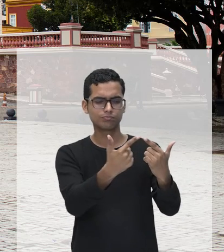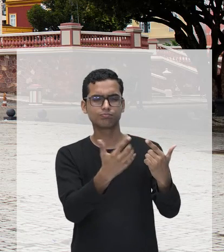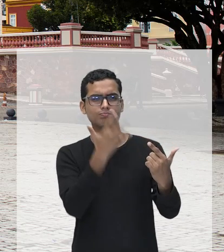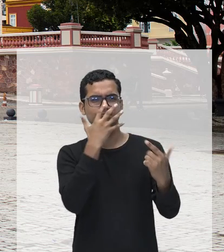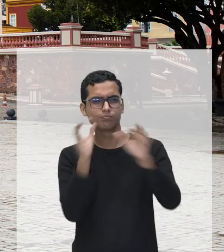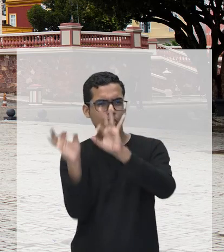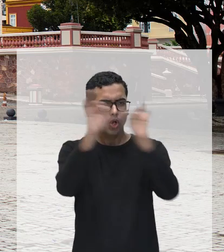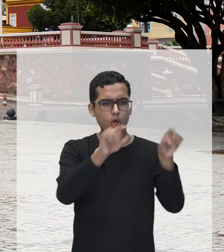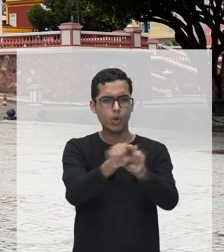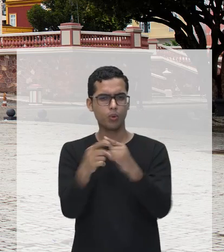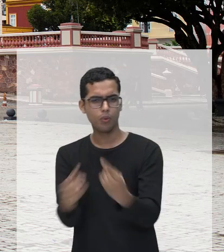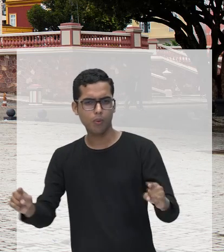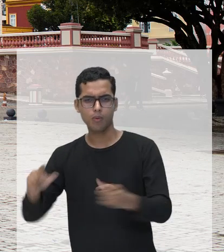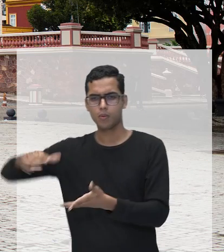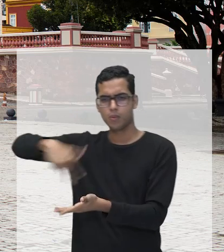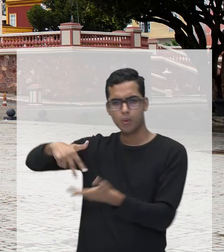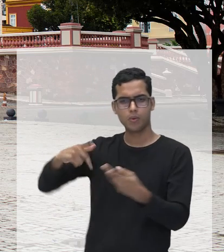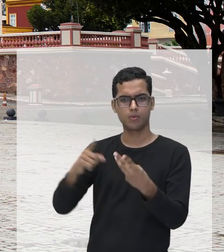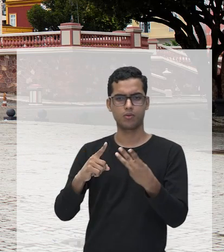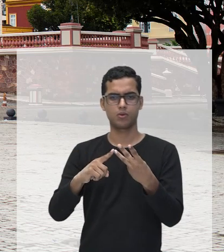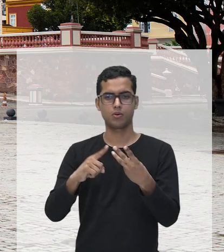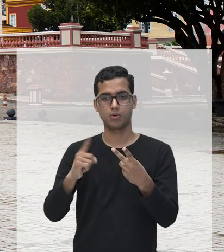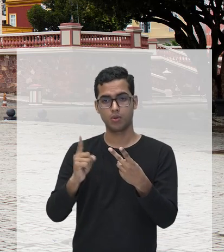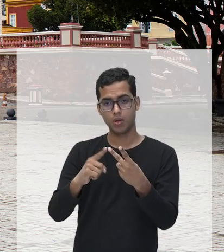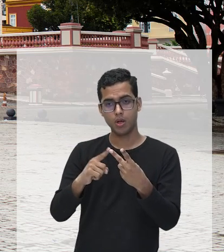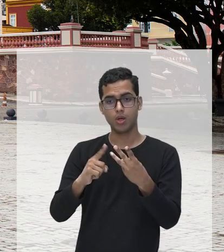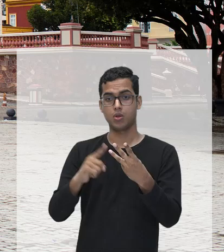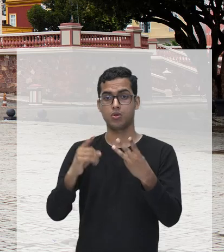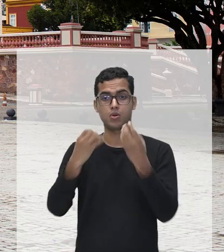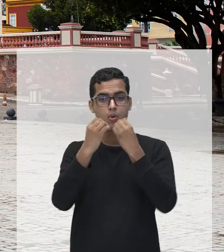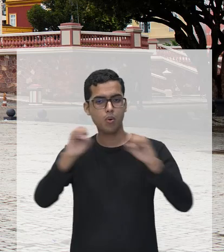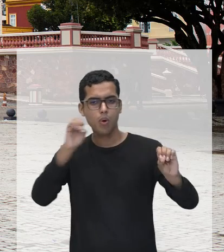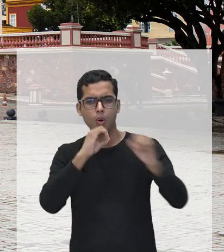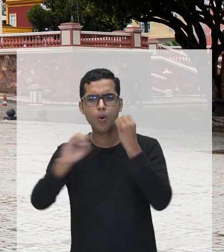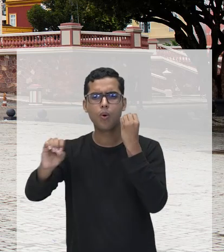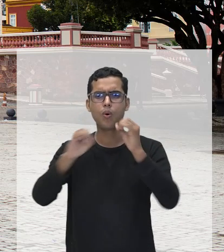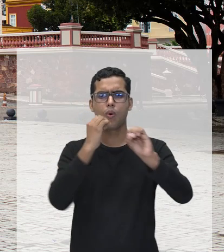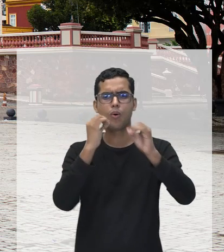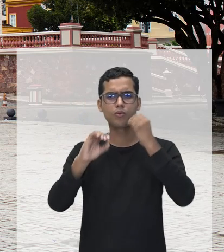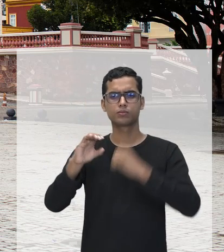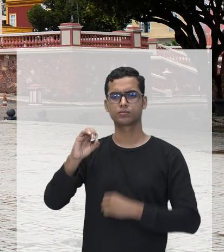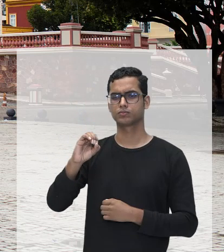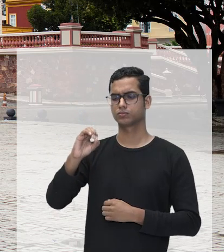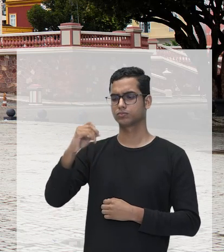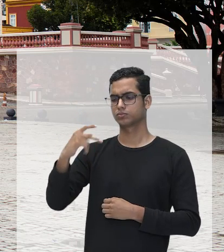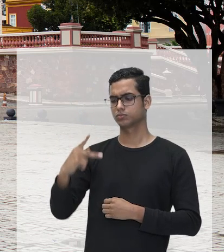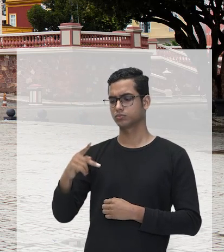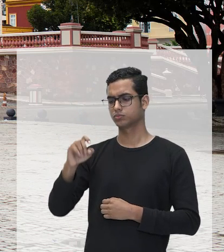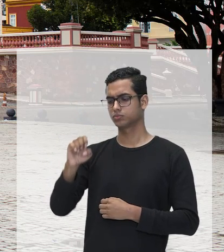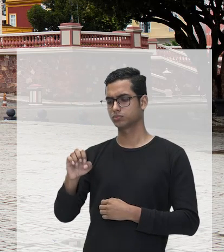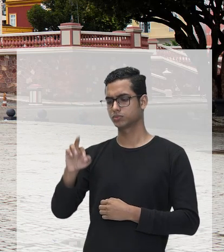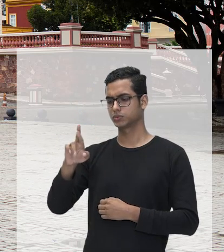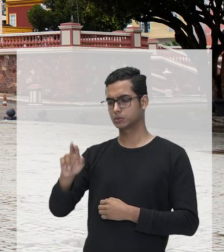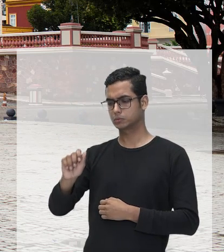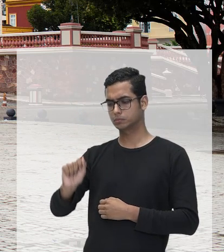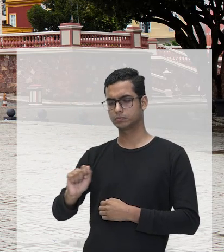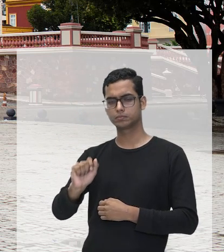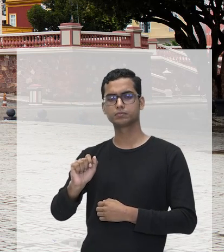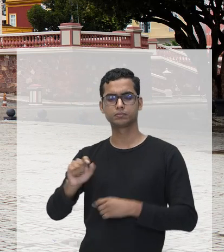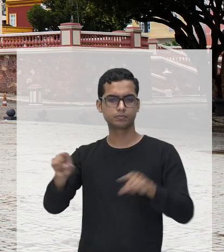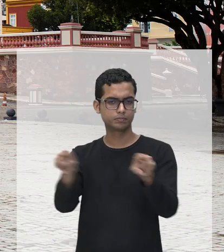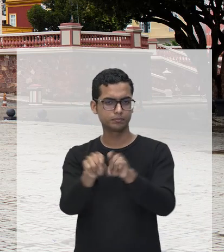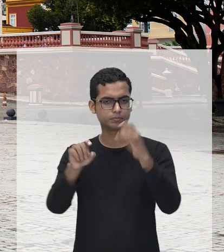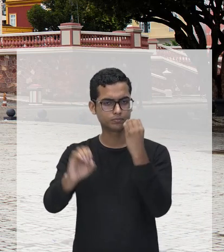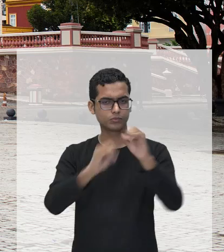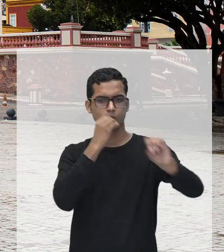espetáculos de música, de dança, de ópera. E também ela faz uma reflexão através das instalações,